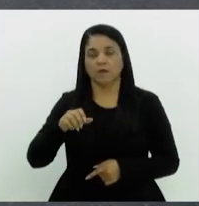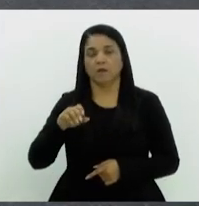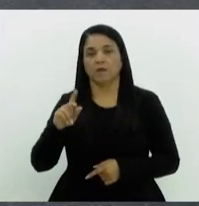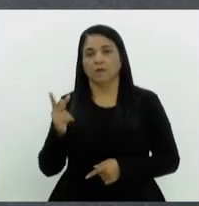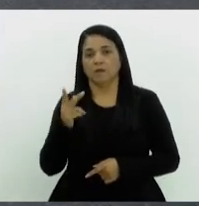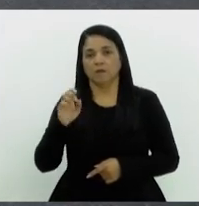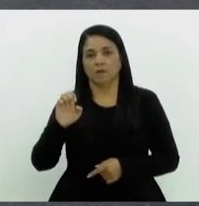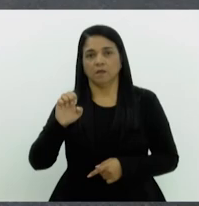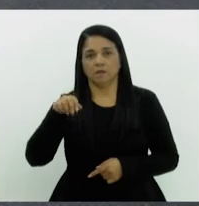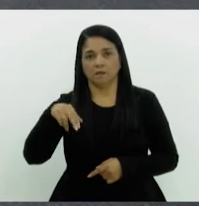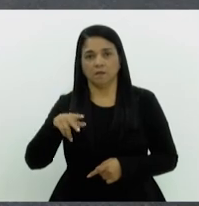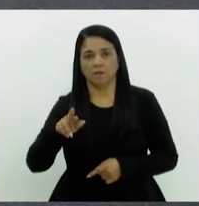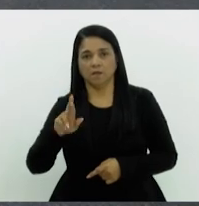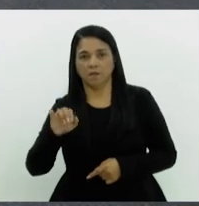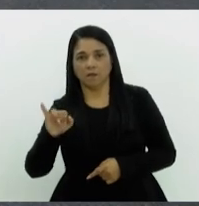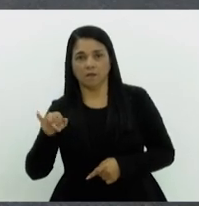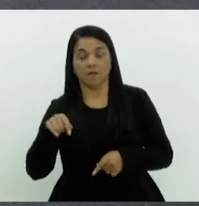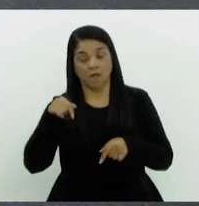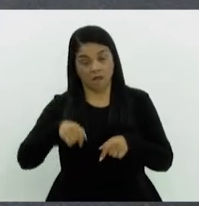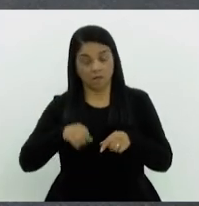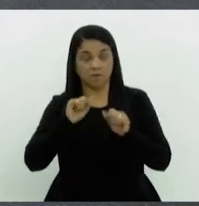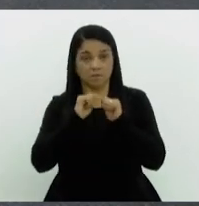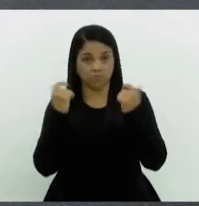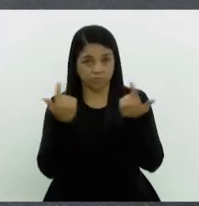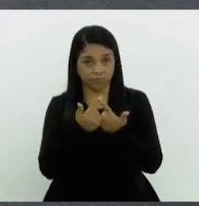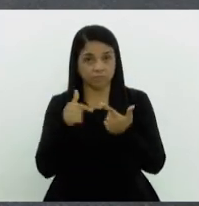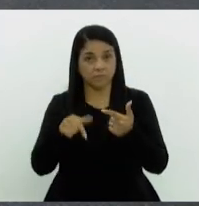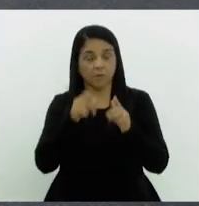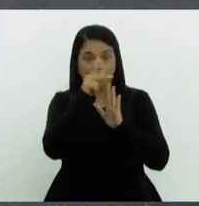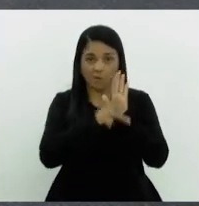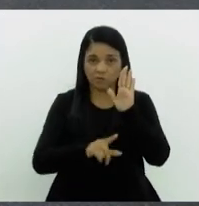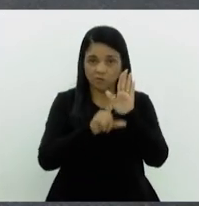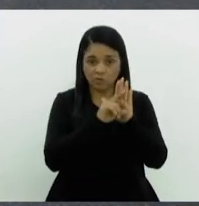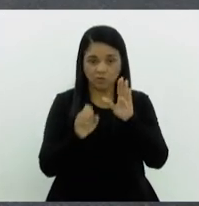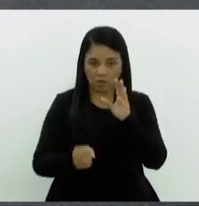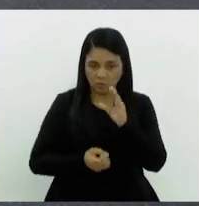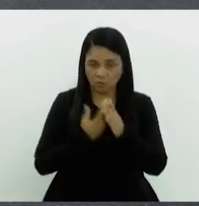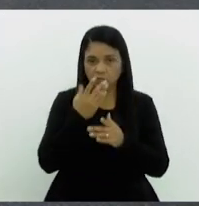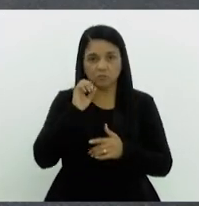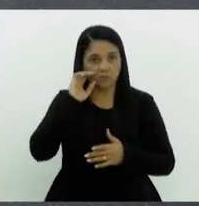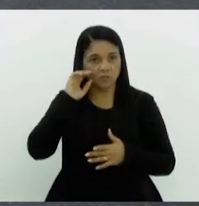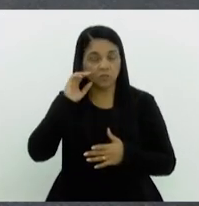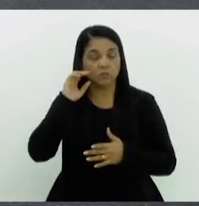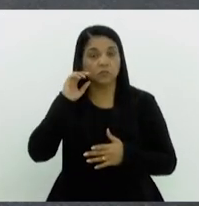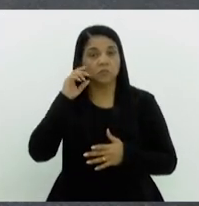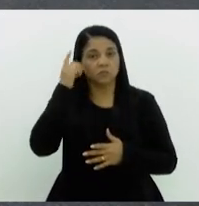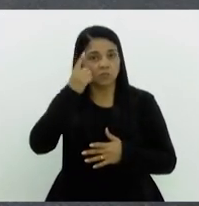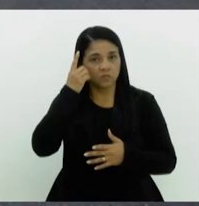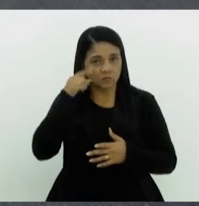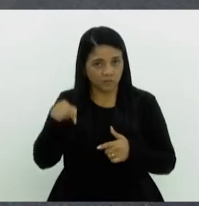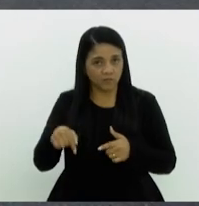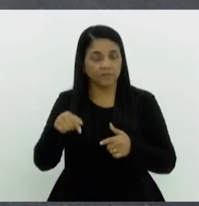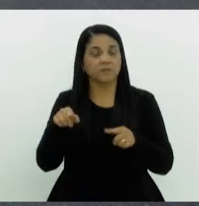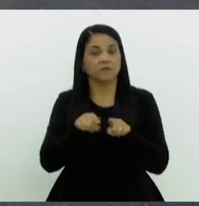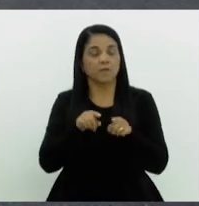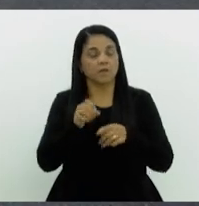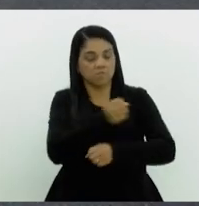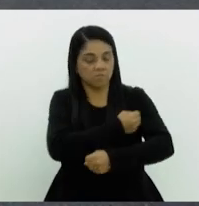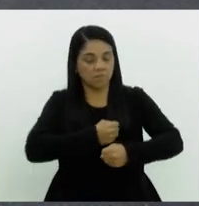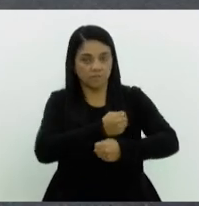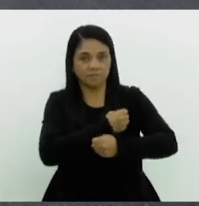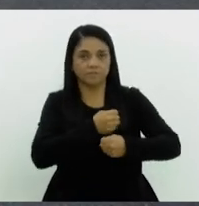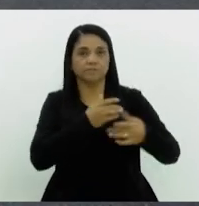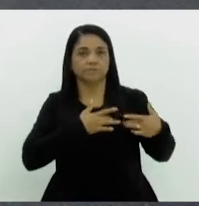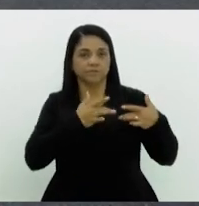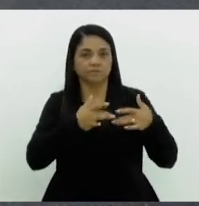Assembleia Legislativa tramita um projeto de nossa autoria para regulamentar as cozinhas solidárias no âmbito do Estado do Rio de Janeiro.